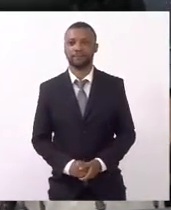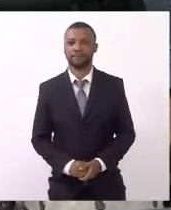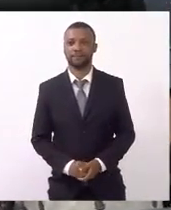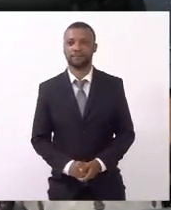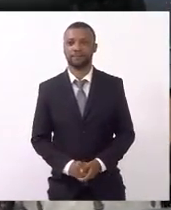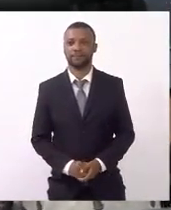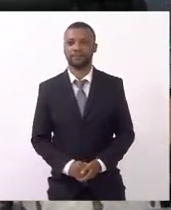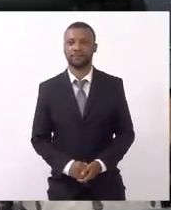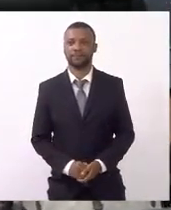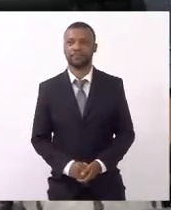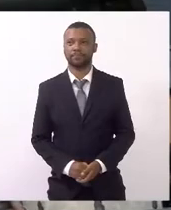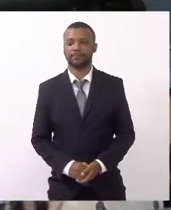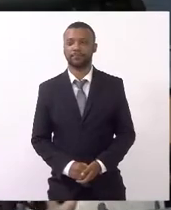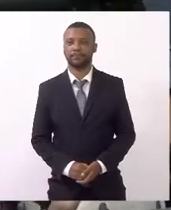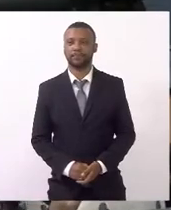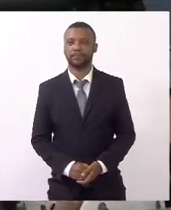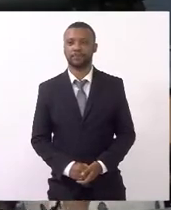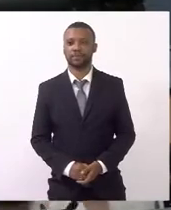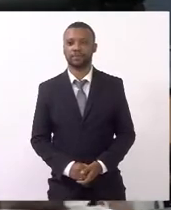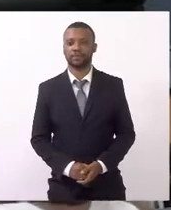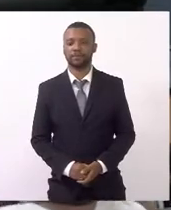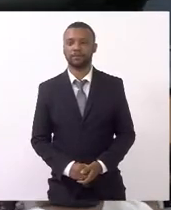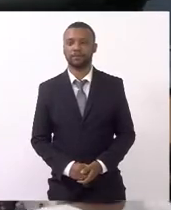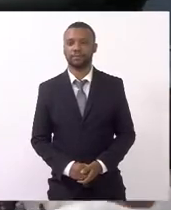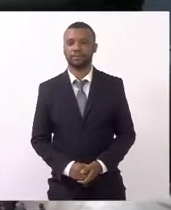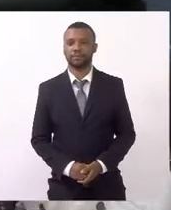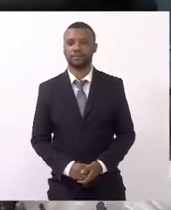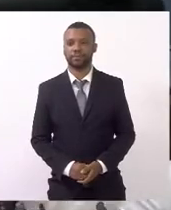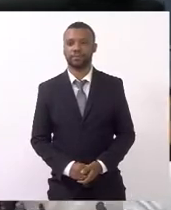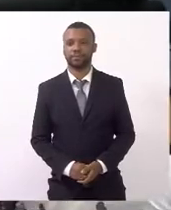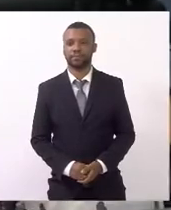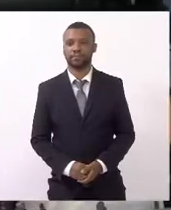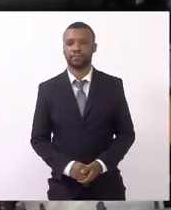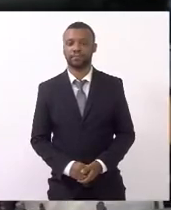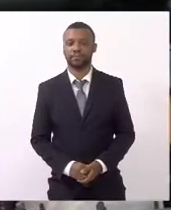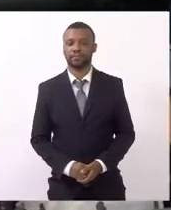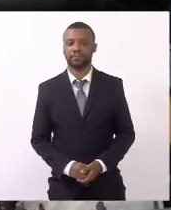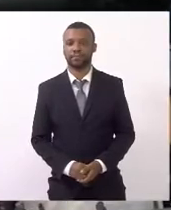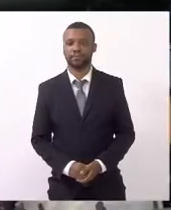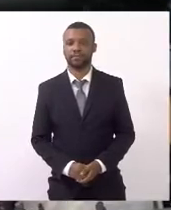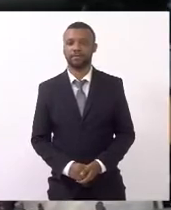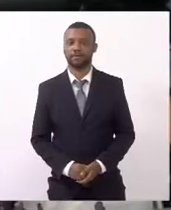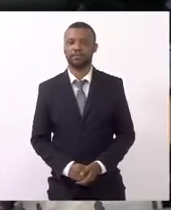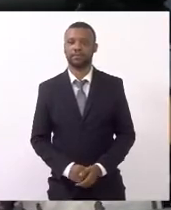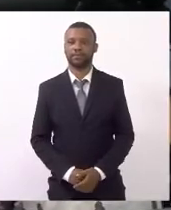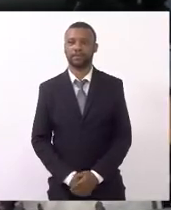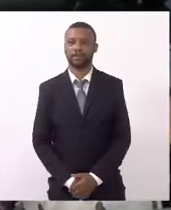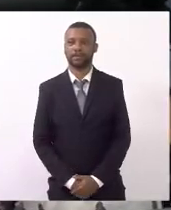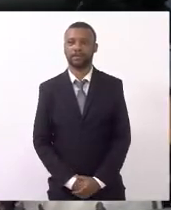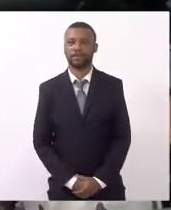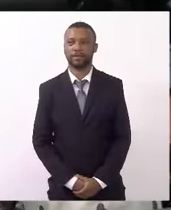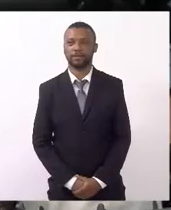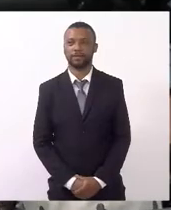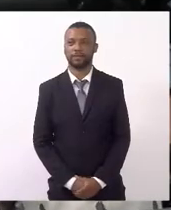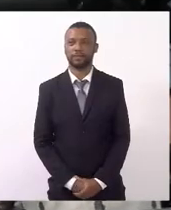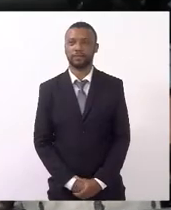oi oi Quem ganhou ai again